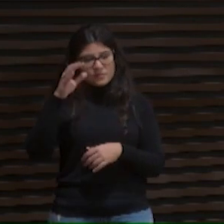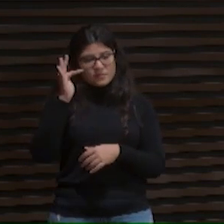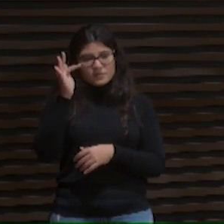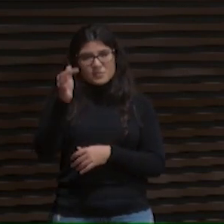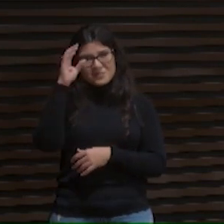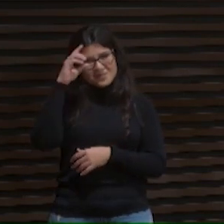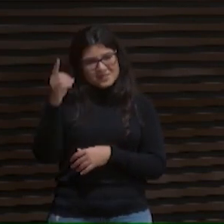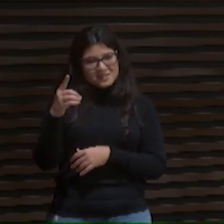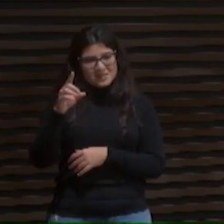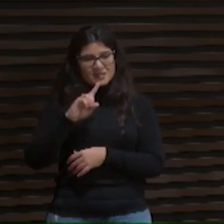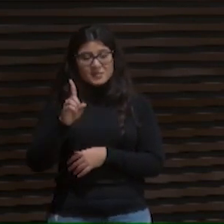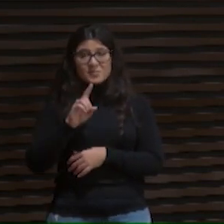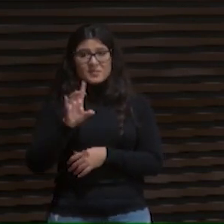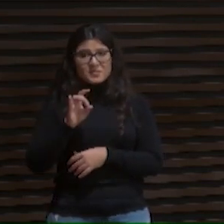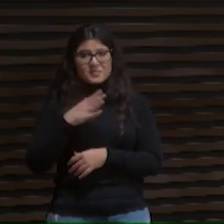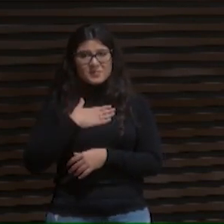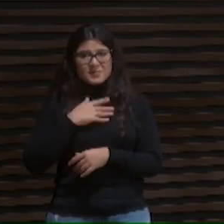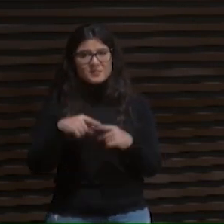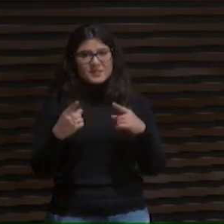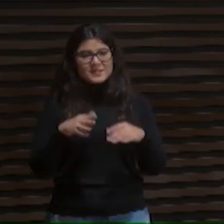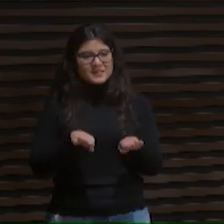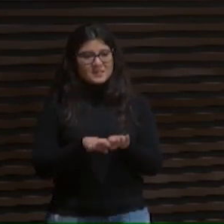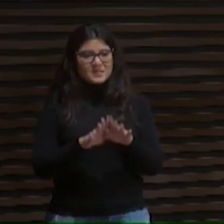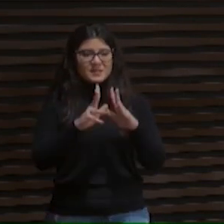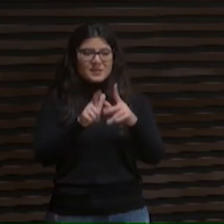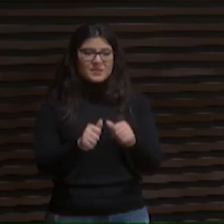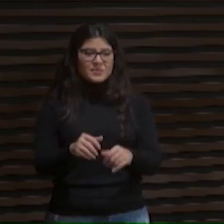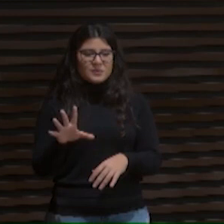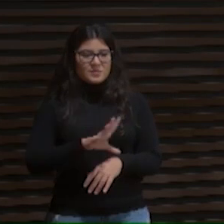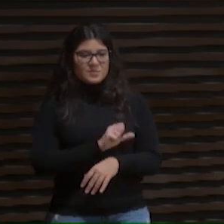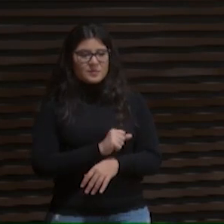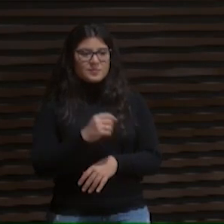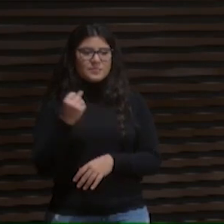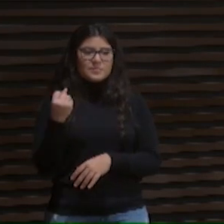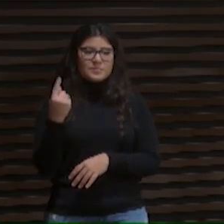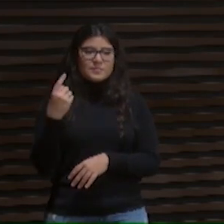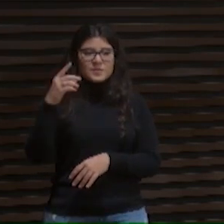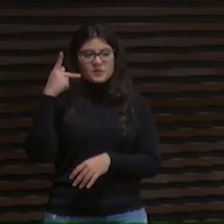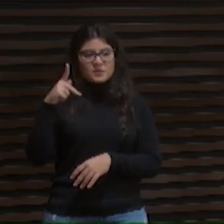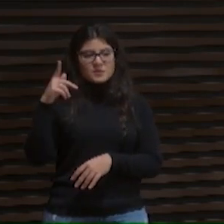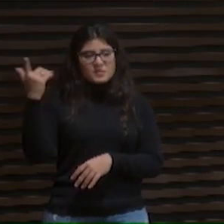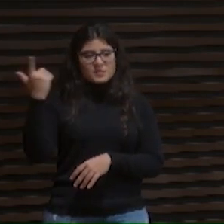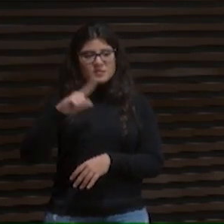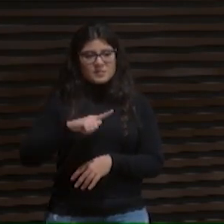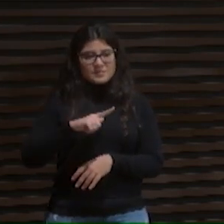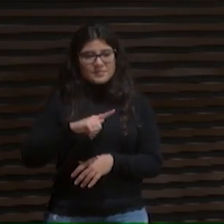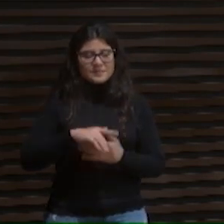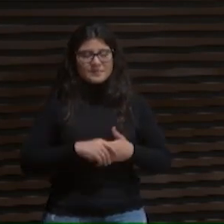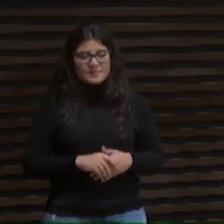não somente a mim, mas também a todos quantos amam a sua